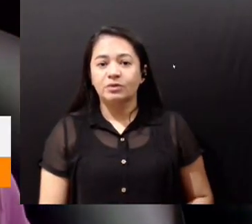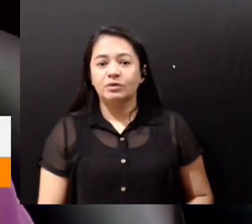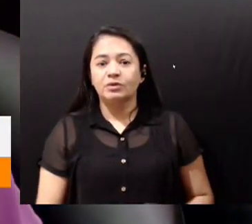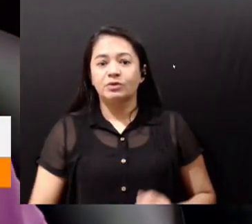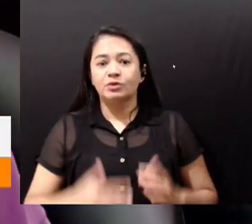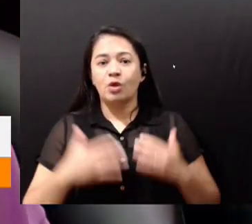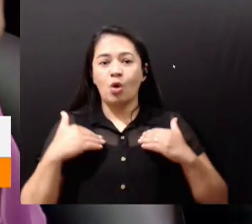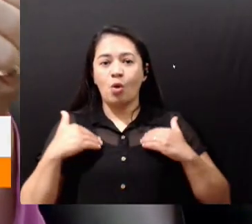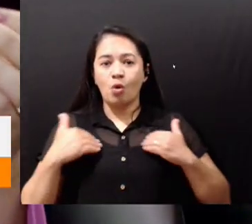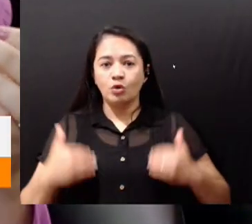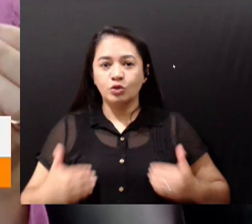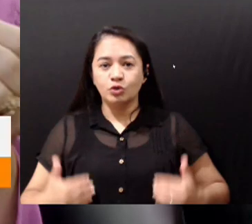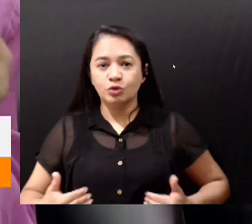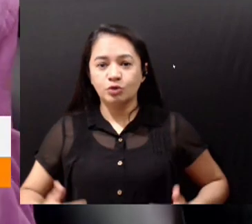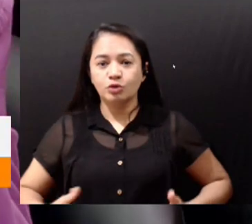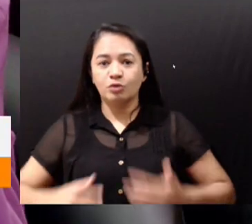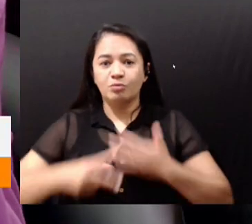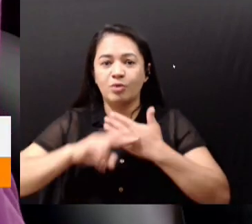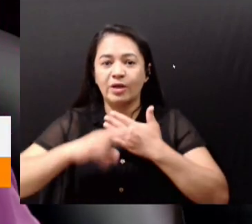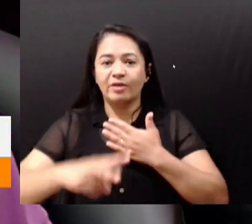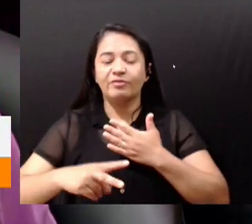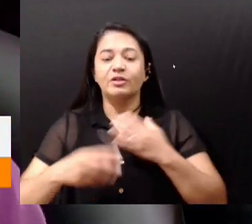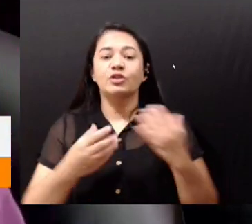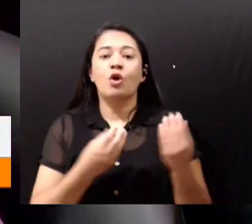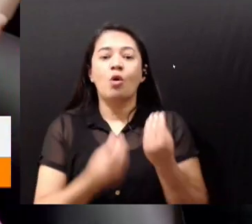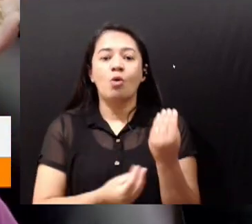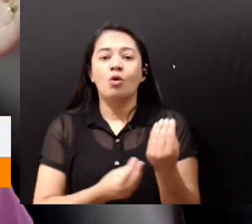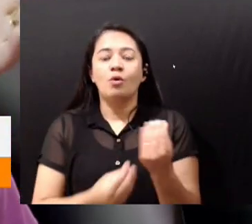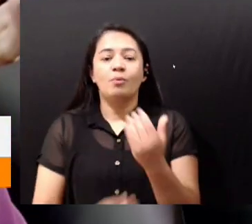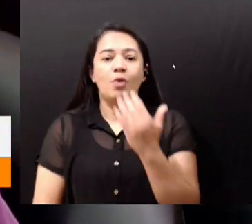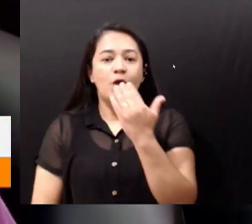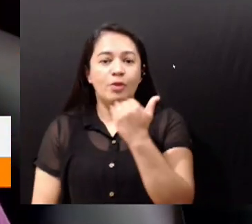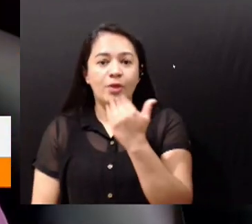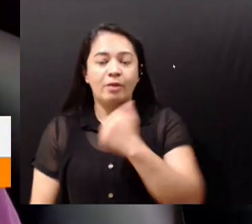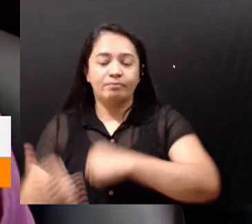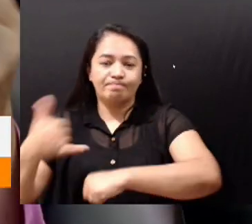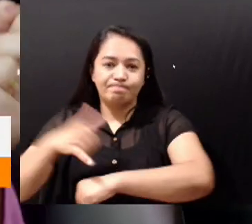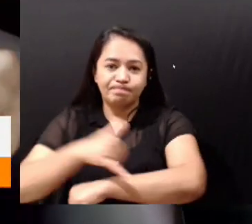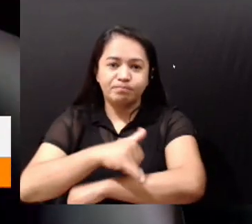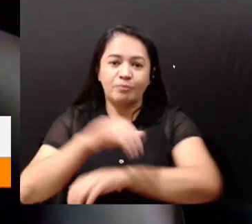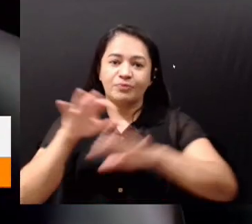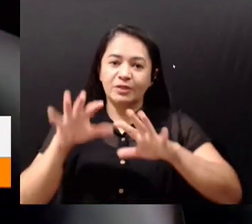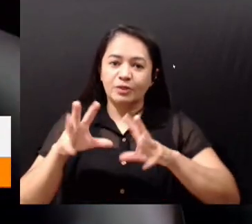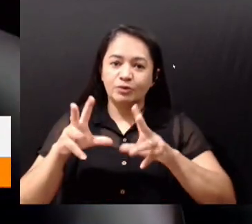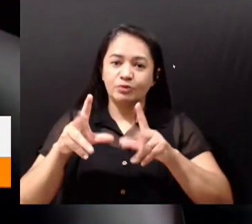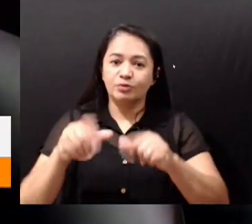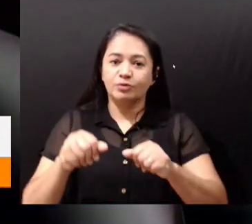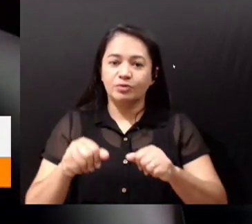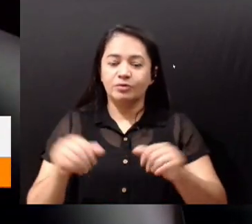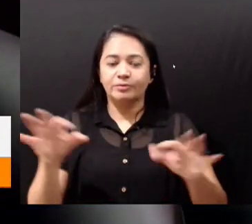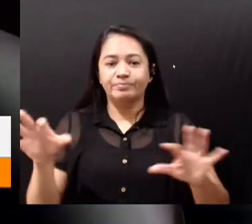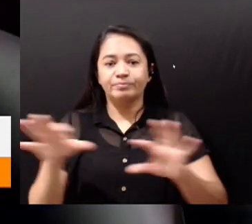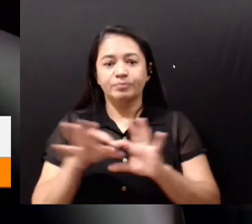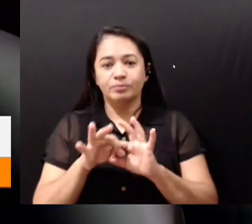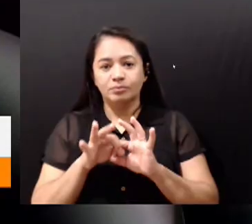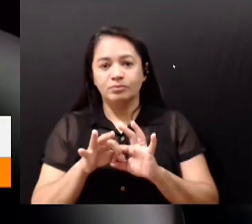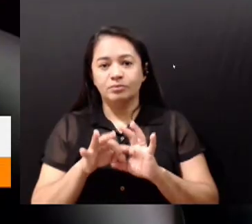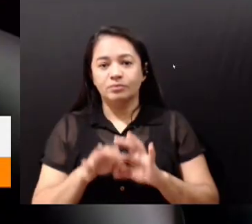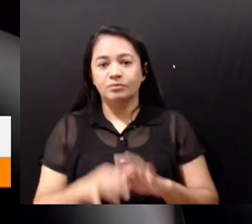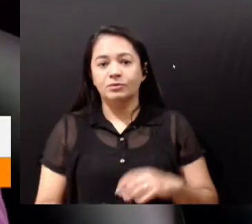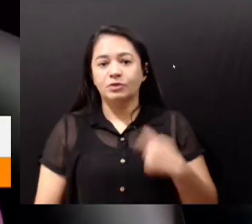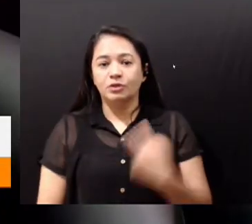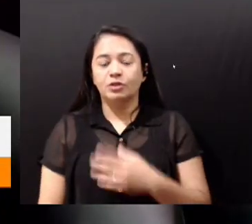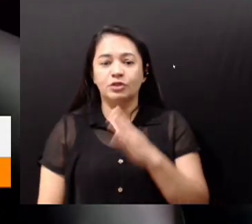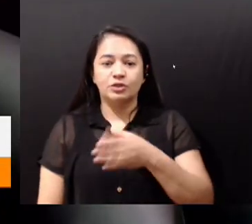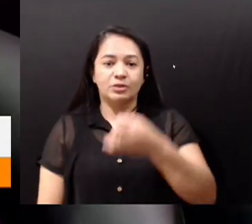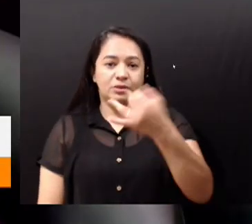Na alimentação. Estão refletindo no peso. Então, isso tudo está interligado, como a gente falou lá anteriormente. Exatamente.